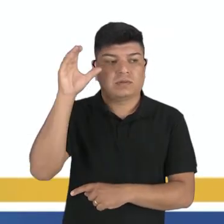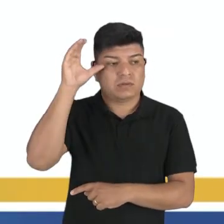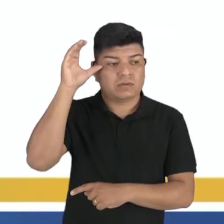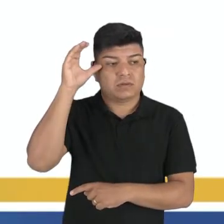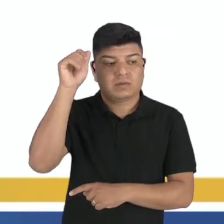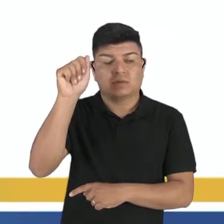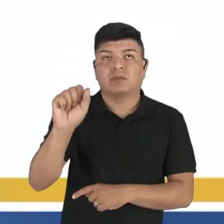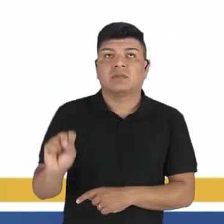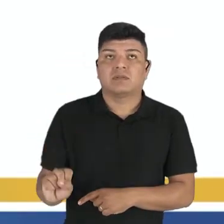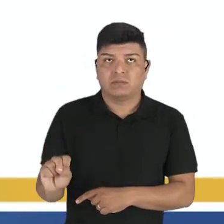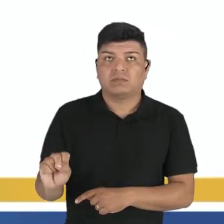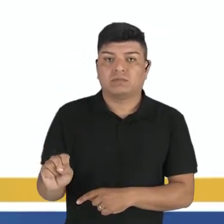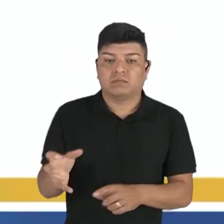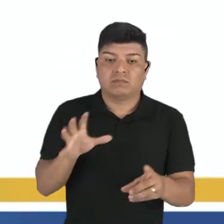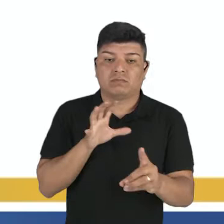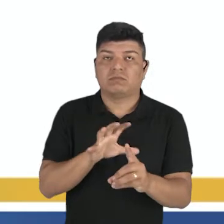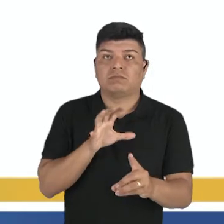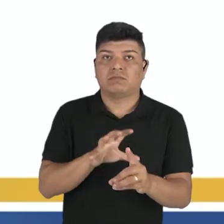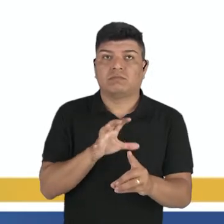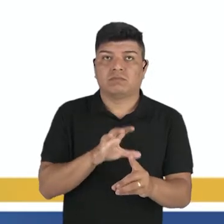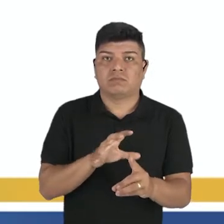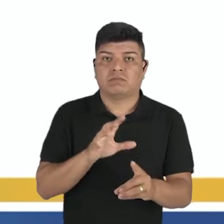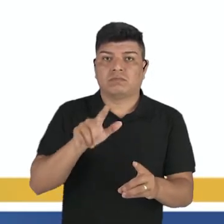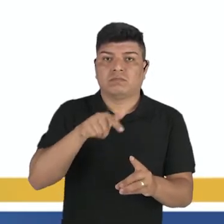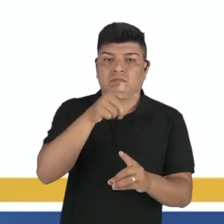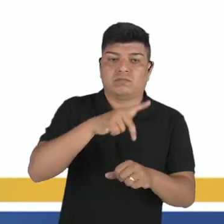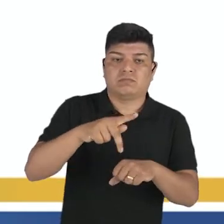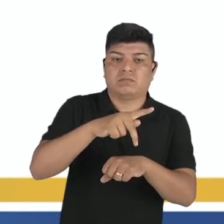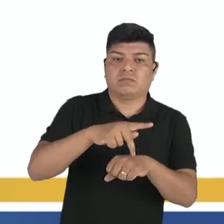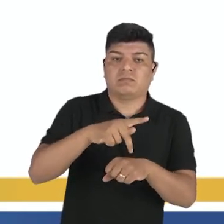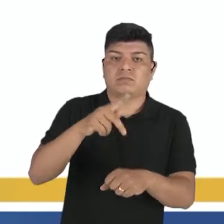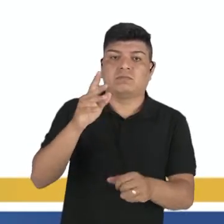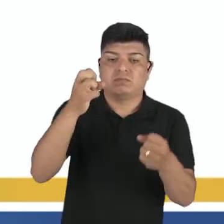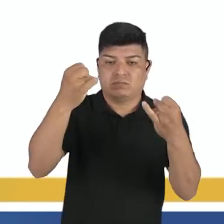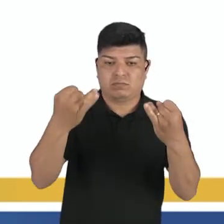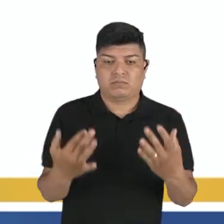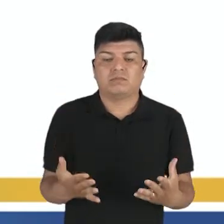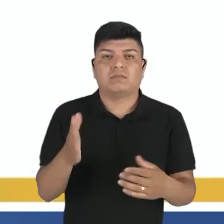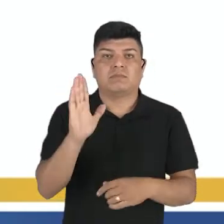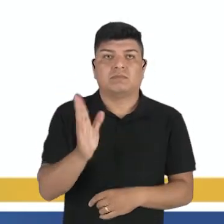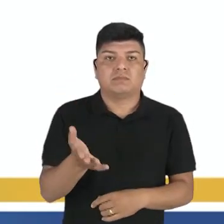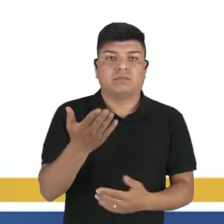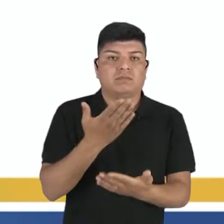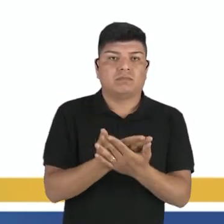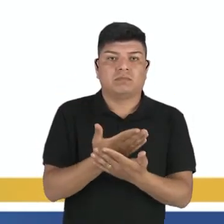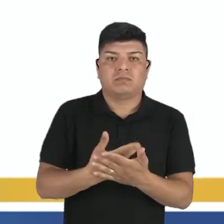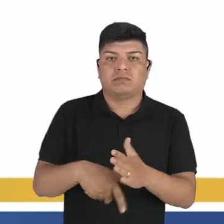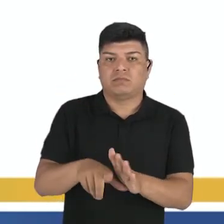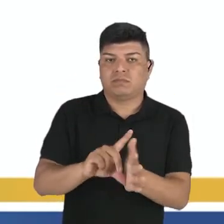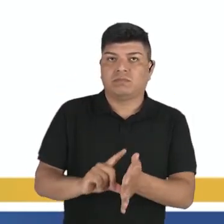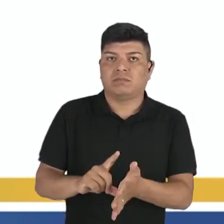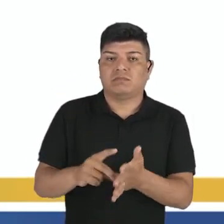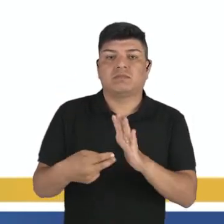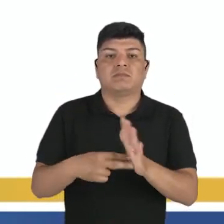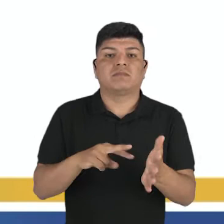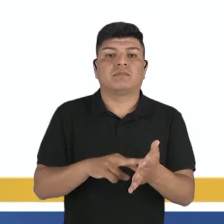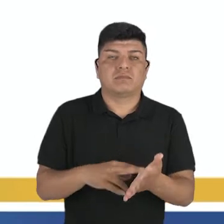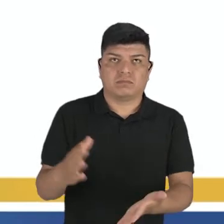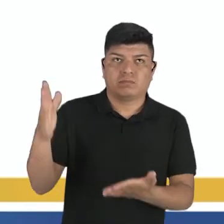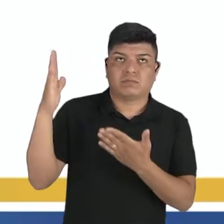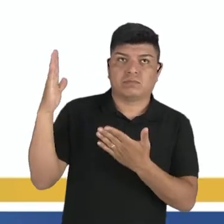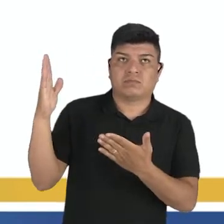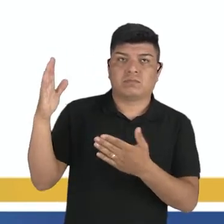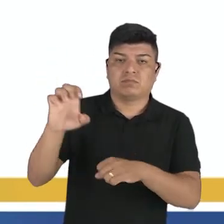eles adotaram uma política de incentivo para atrair as transnacionais, que nós já falamos aqui em aulas anteriores o que são